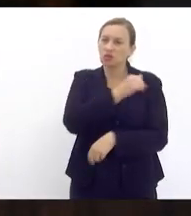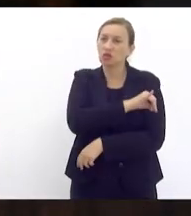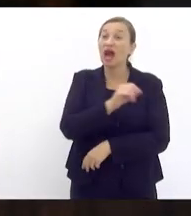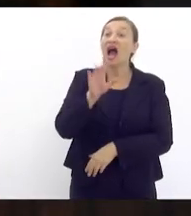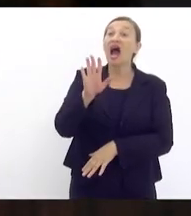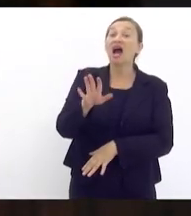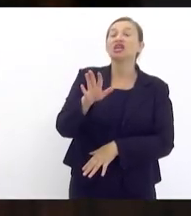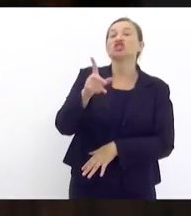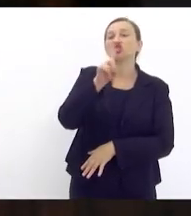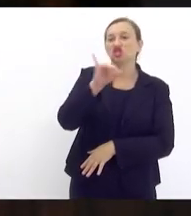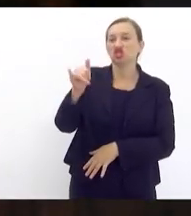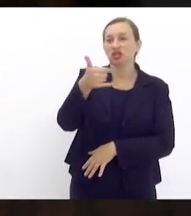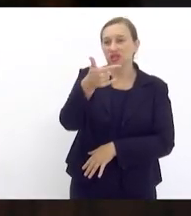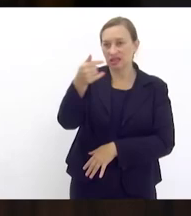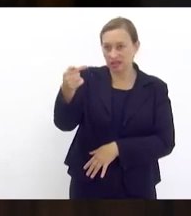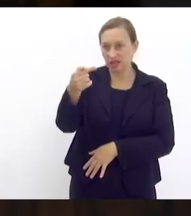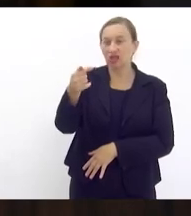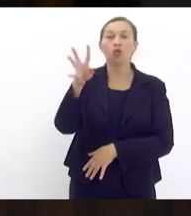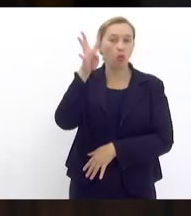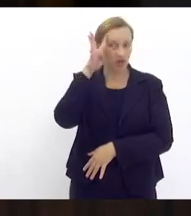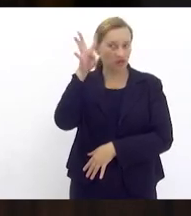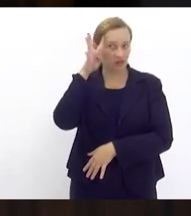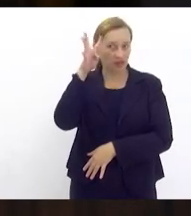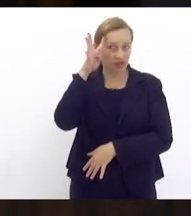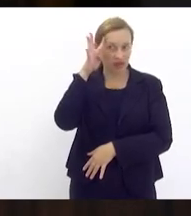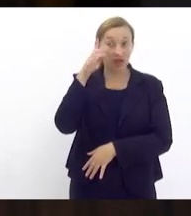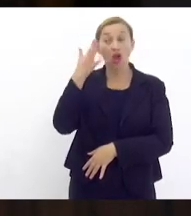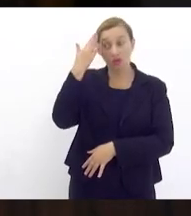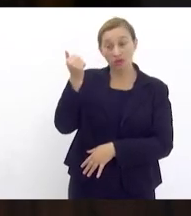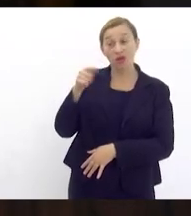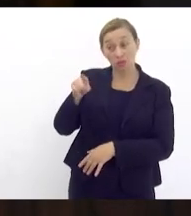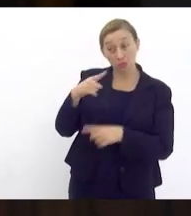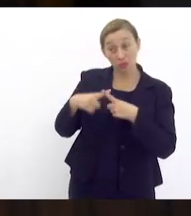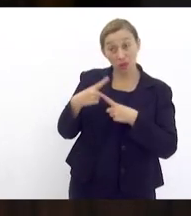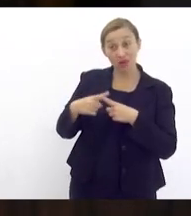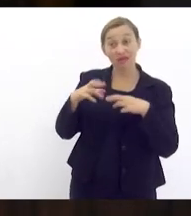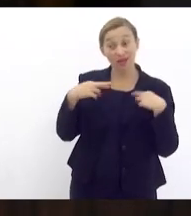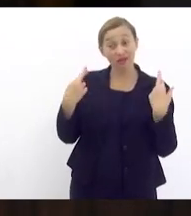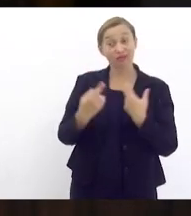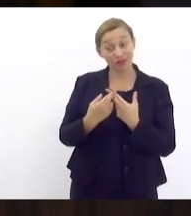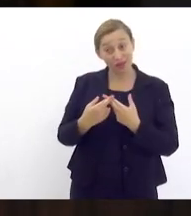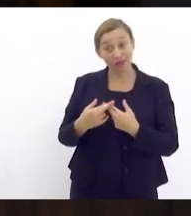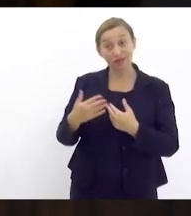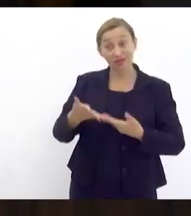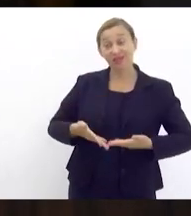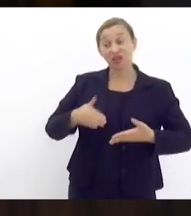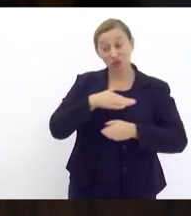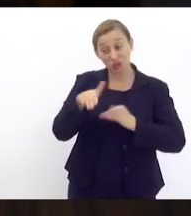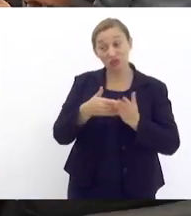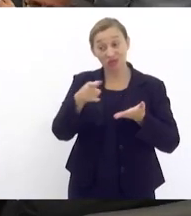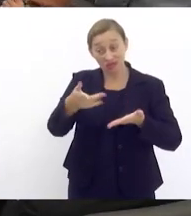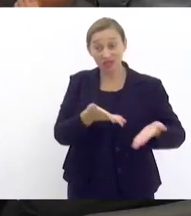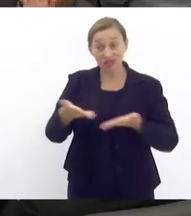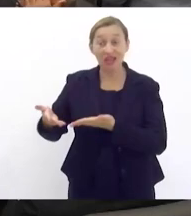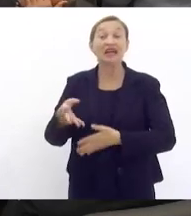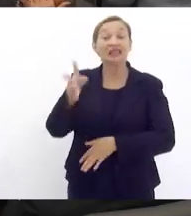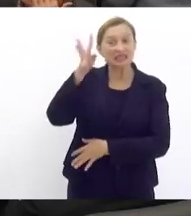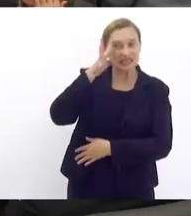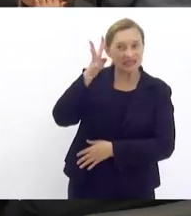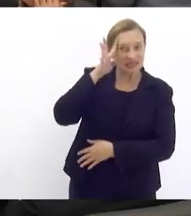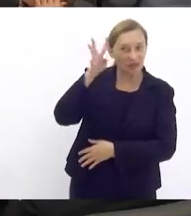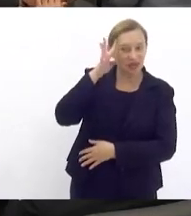17 quarta-feira dia 17 quarta-feira eu sempre por causa da reunião 17 Então pronto dia 17 quarta-feira